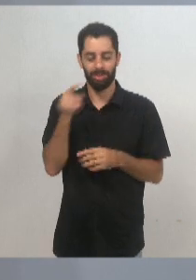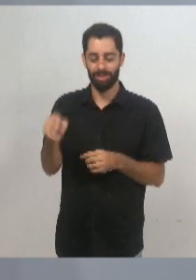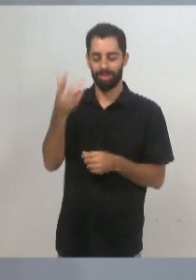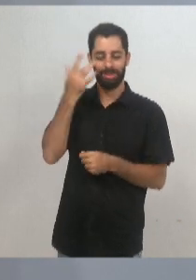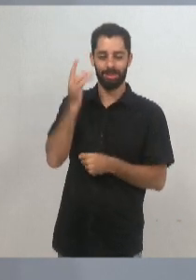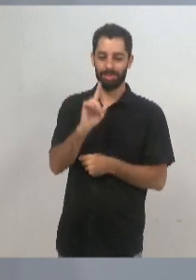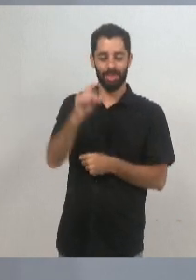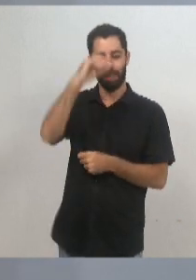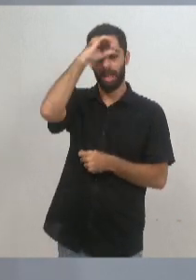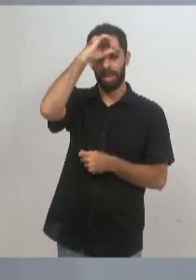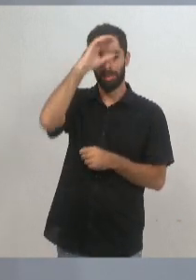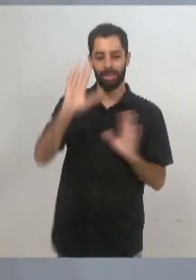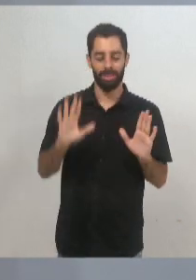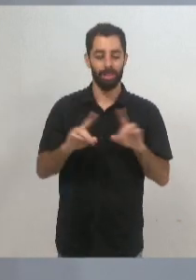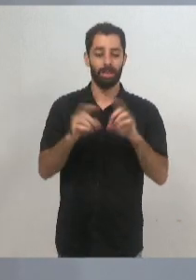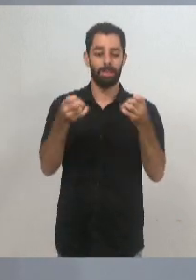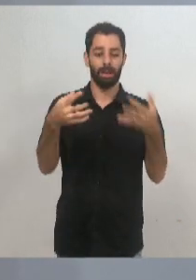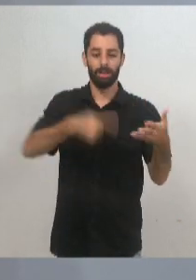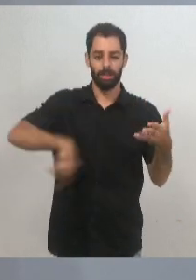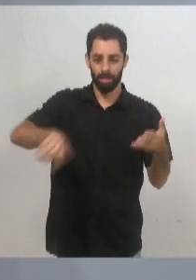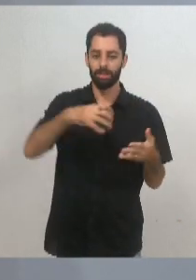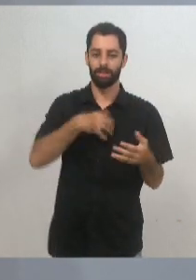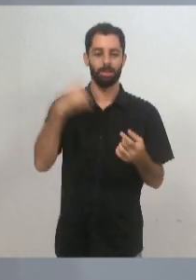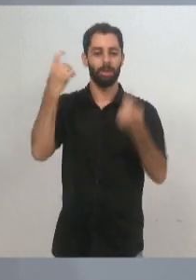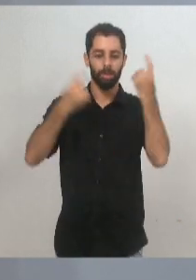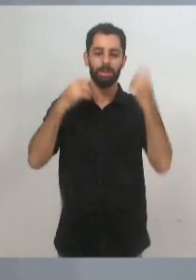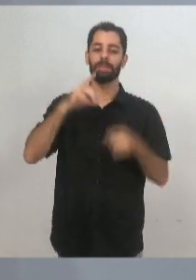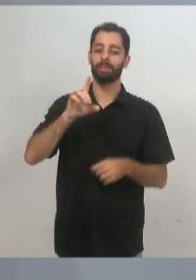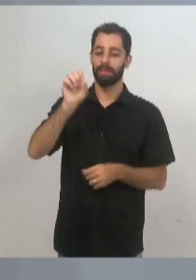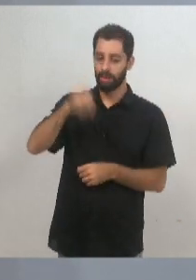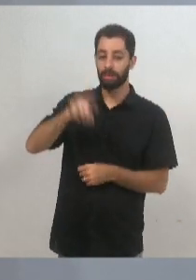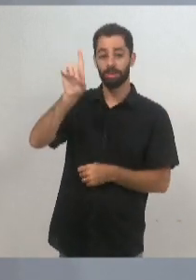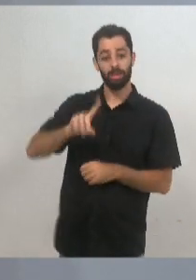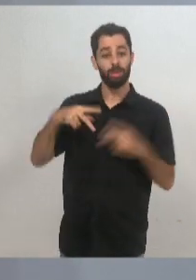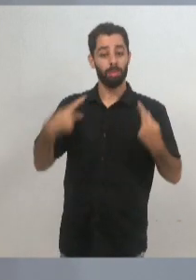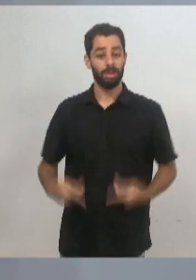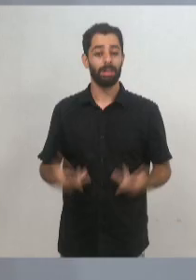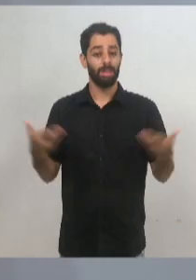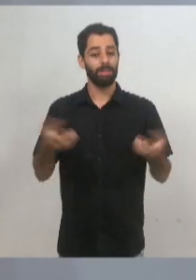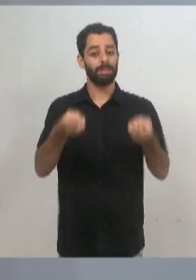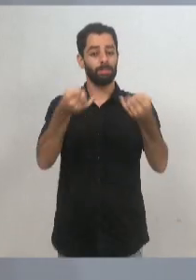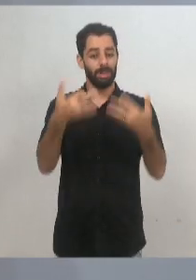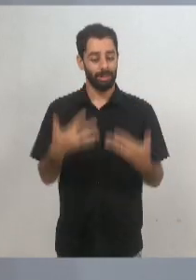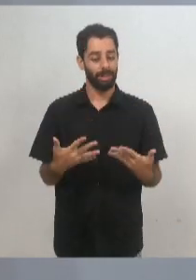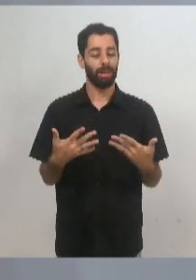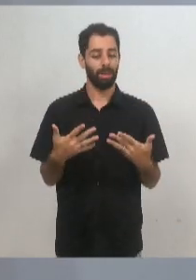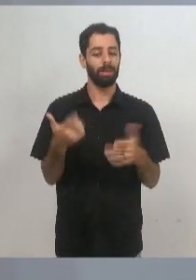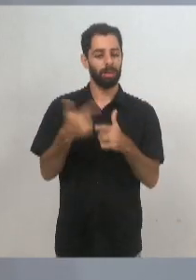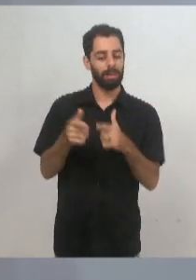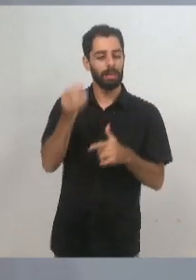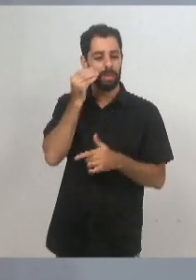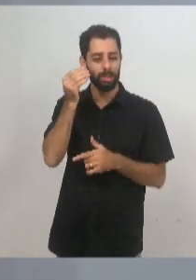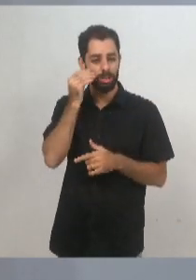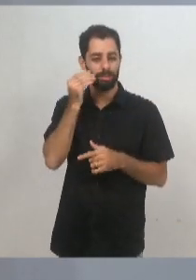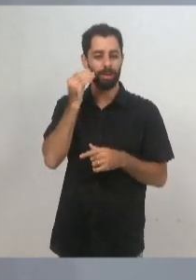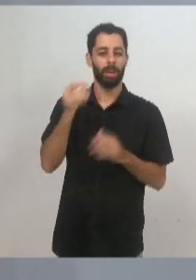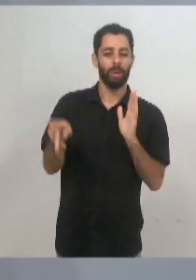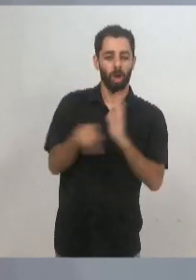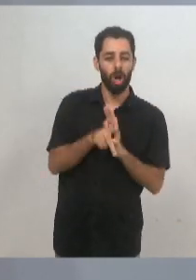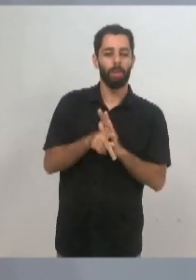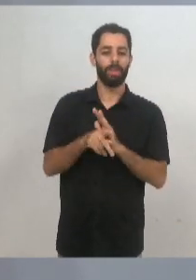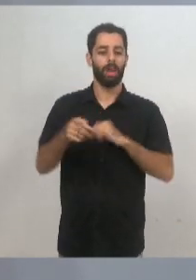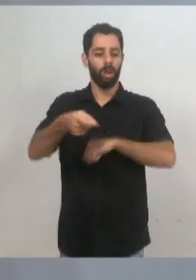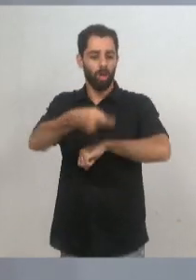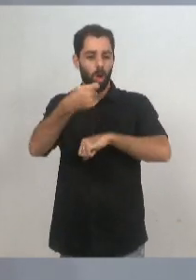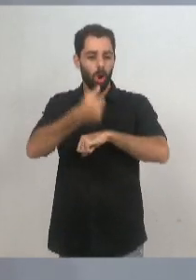respeito, vereador. Mas sim, nós somos preocupados com direitos humanos e agora vamos falar sobre essa questão de tentativa de golpe, enfim.